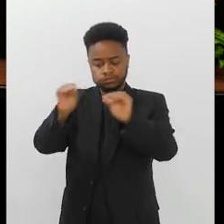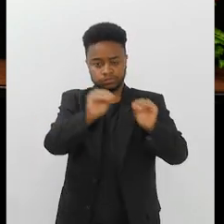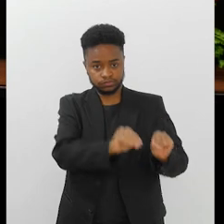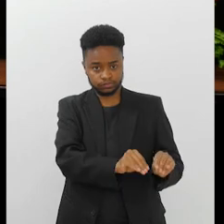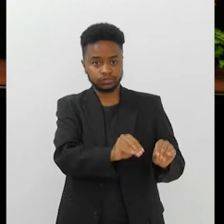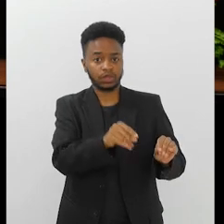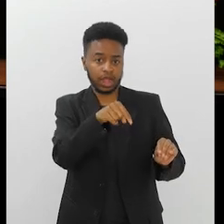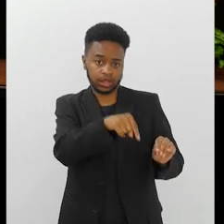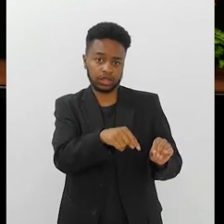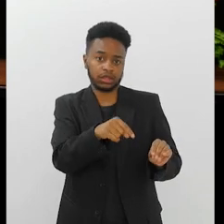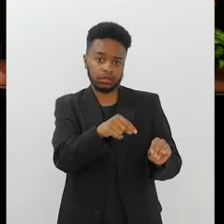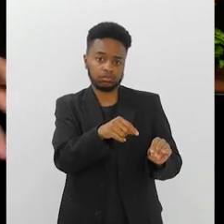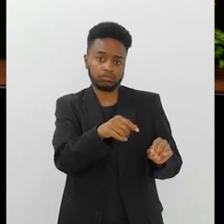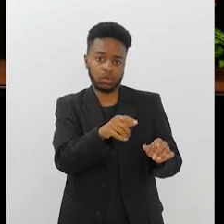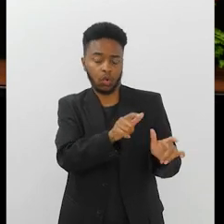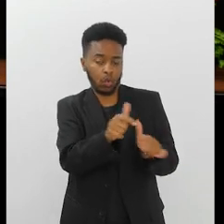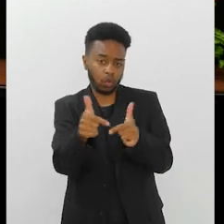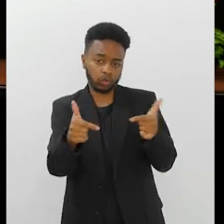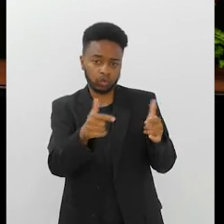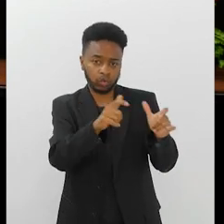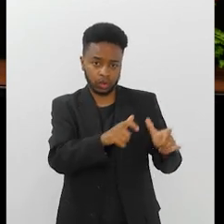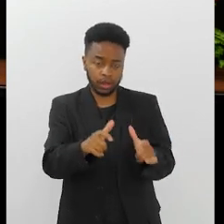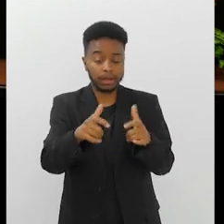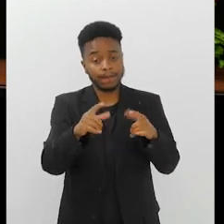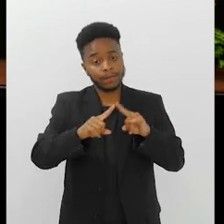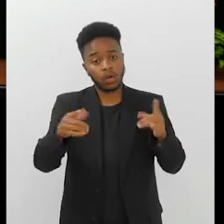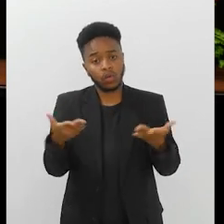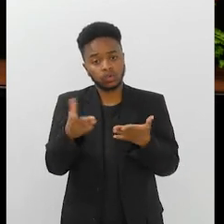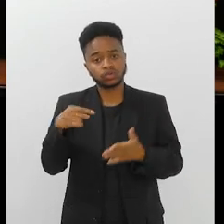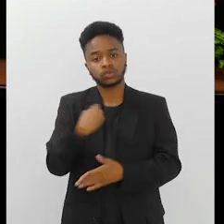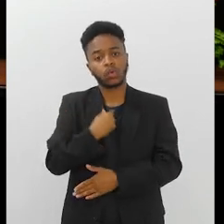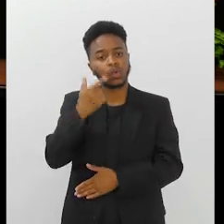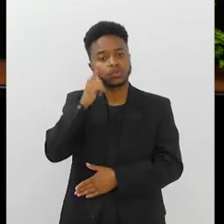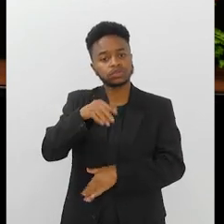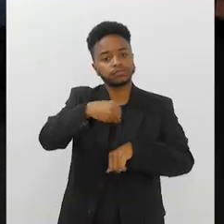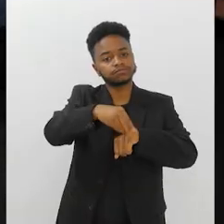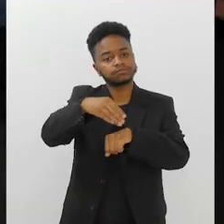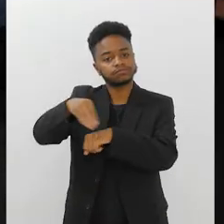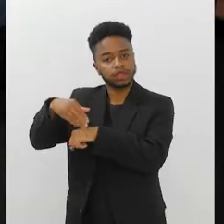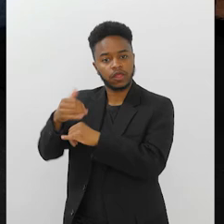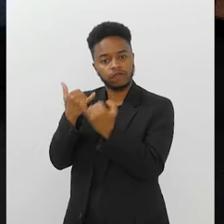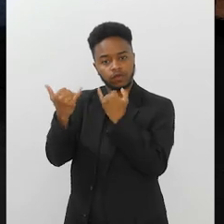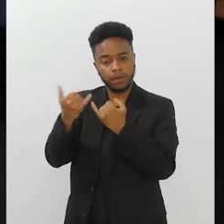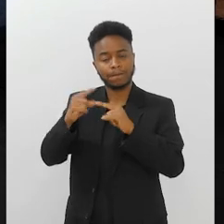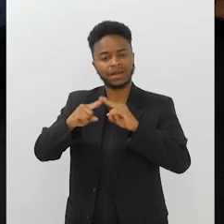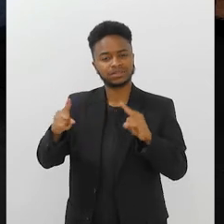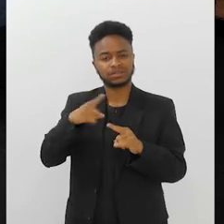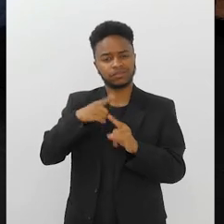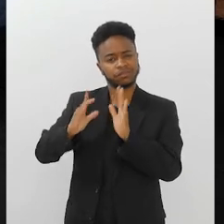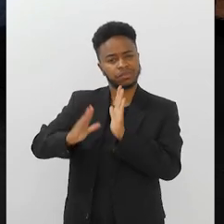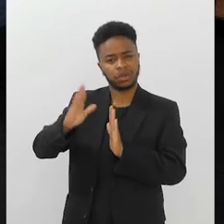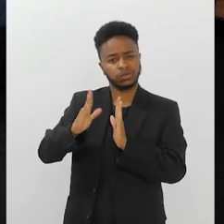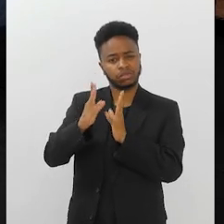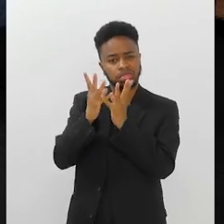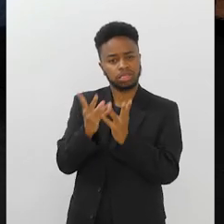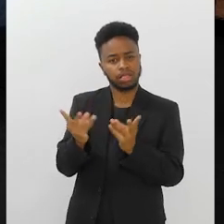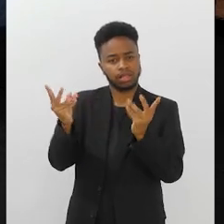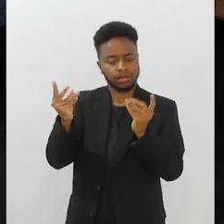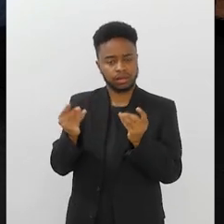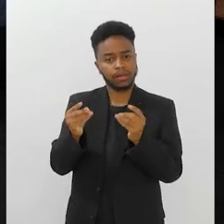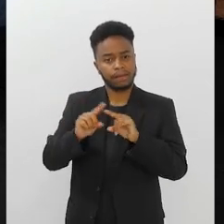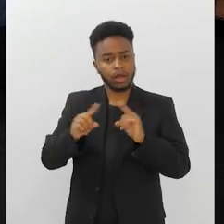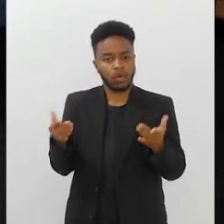consegue trazer né de alguns pontos essa escritura milenar coisa que ficou esquecida durante muitos anos muitos anos